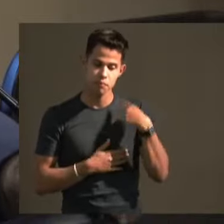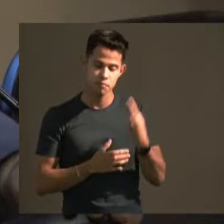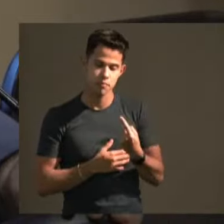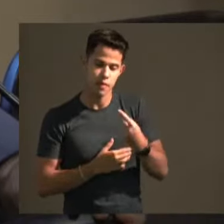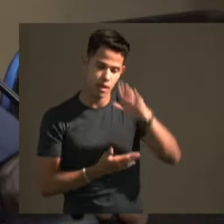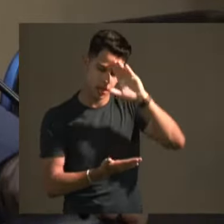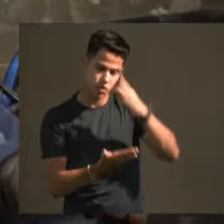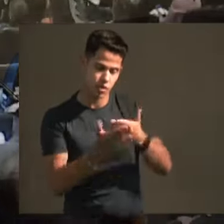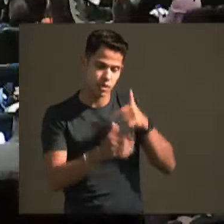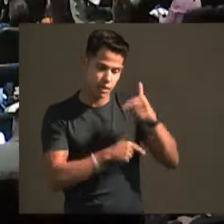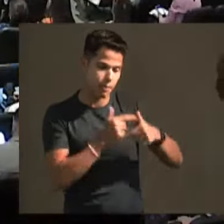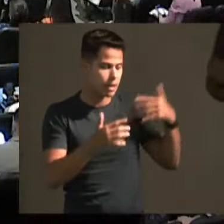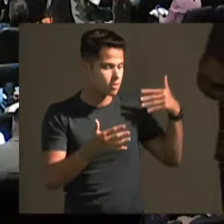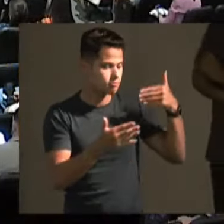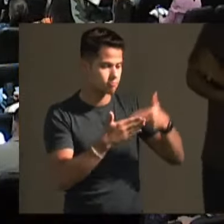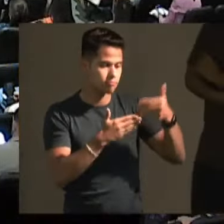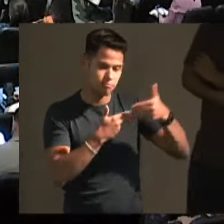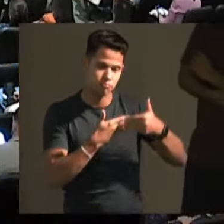trabalhando.